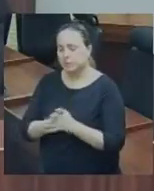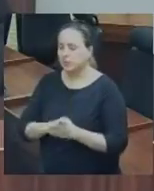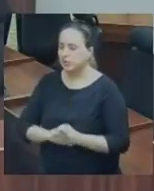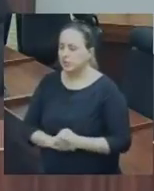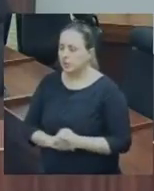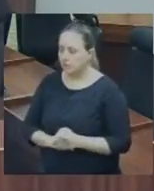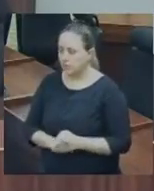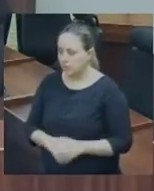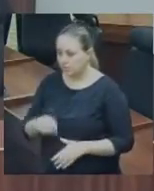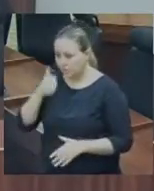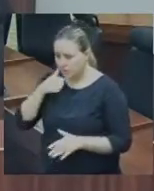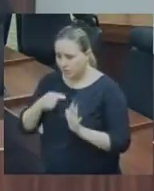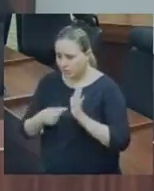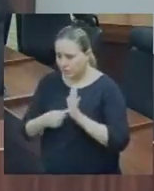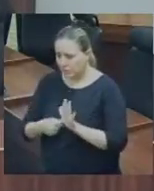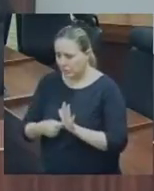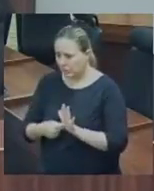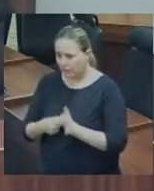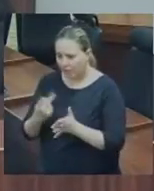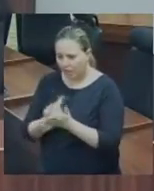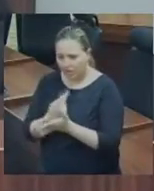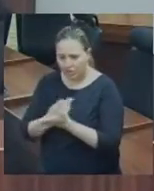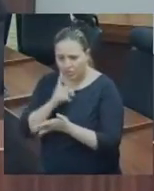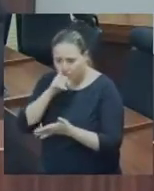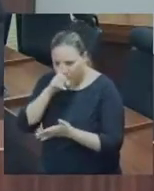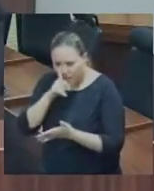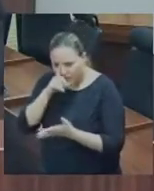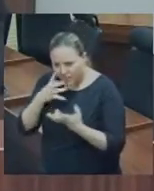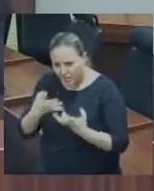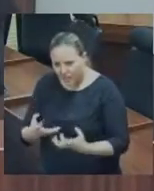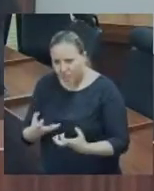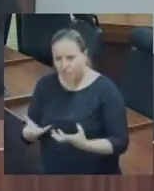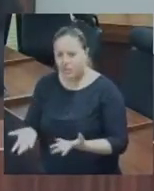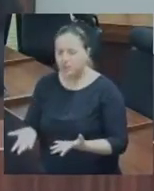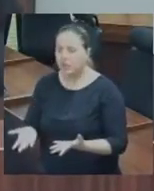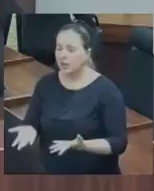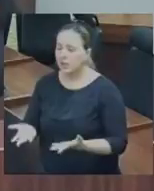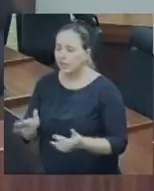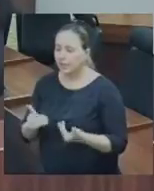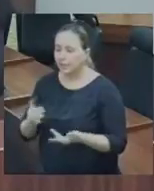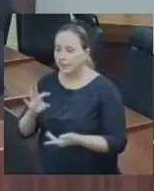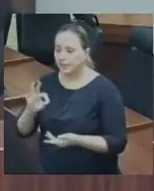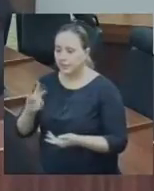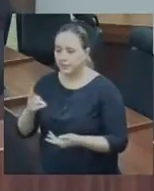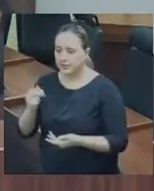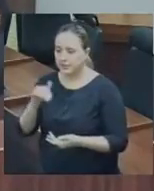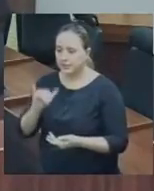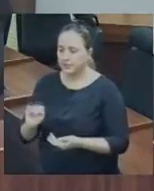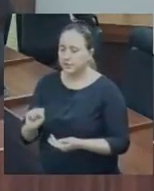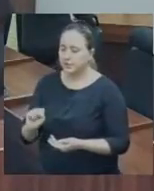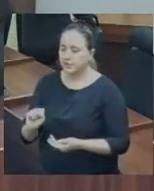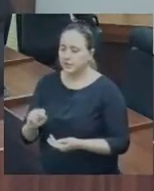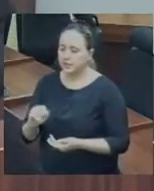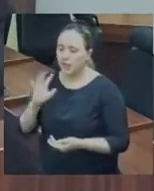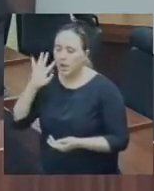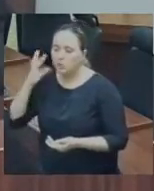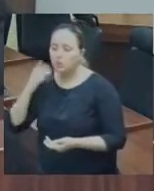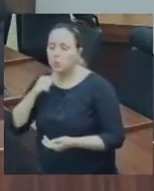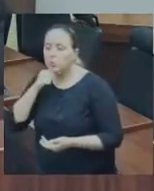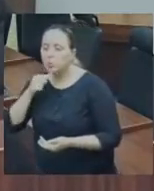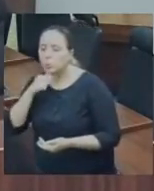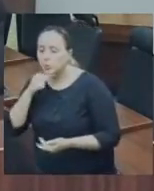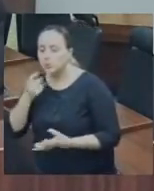ela apontou ali erros crassos né assim como resolveu dúvidas agonia porque